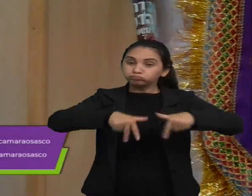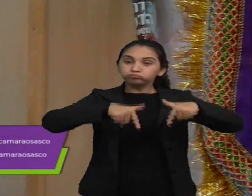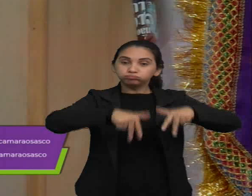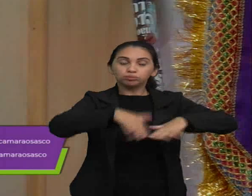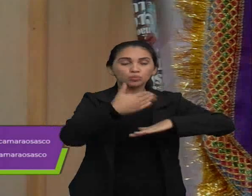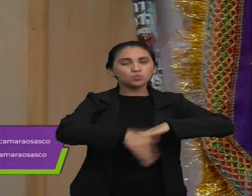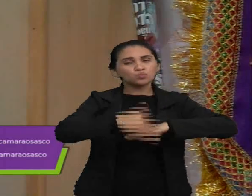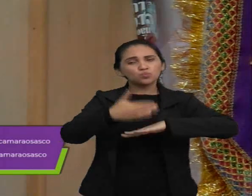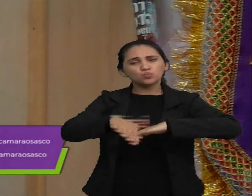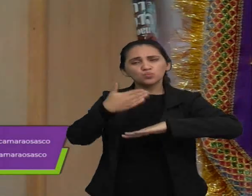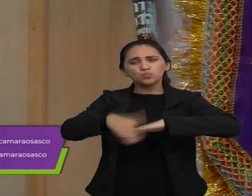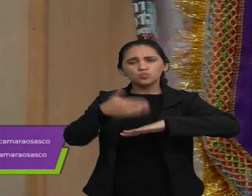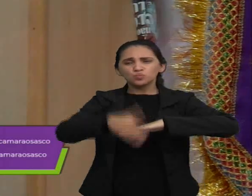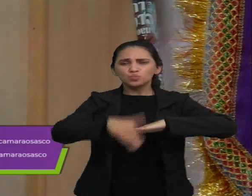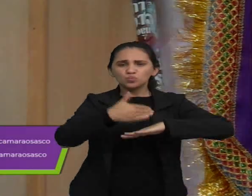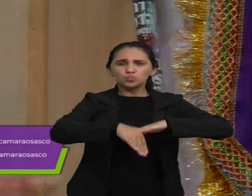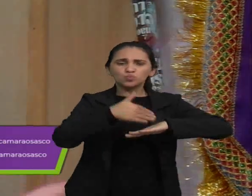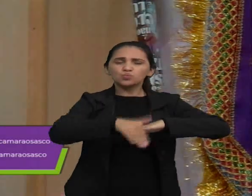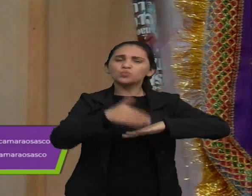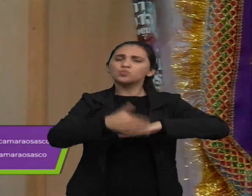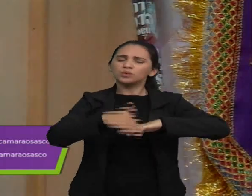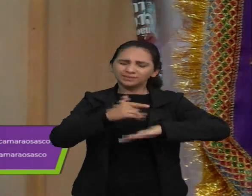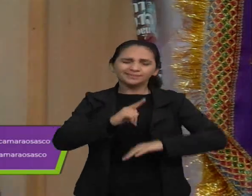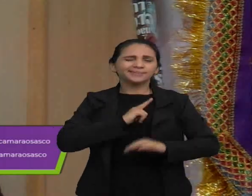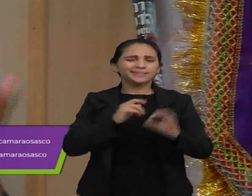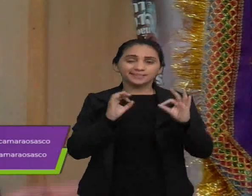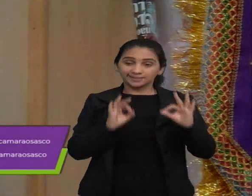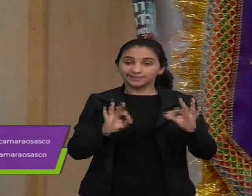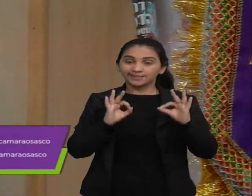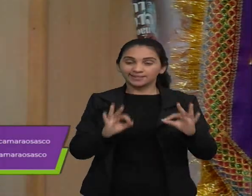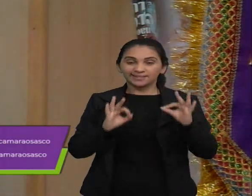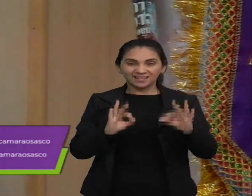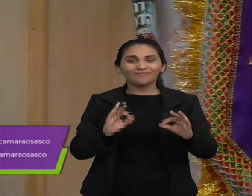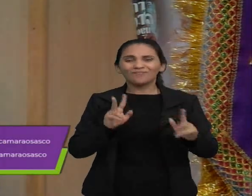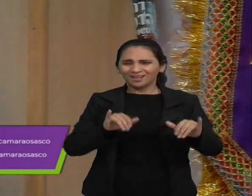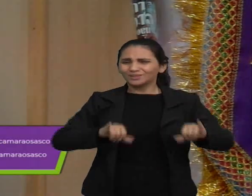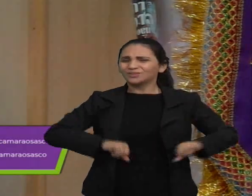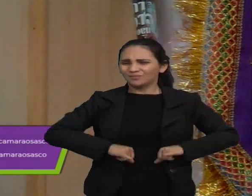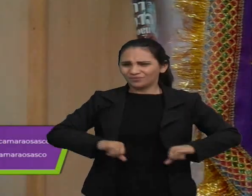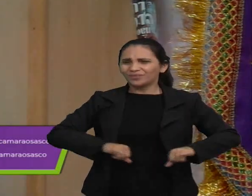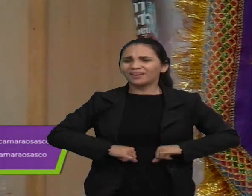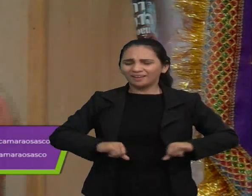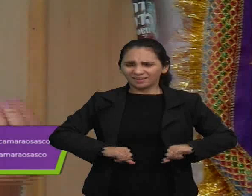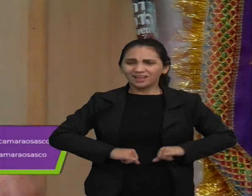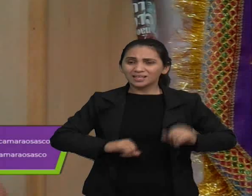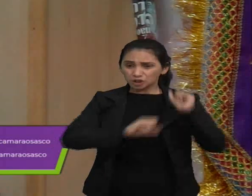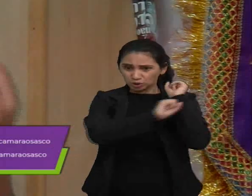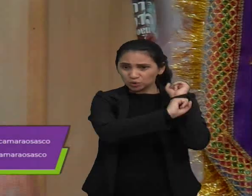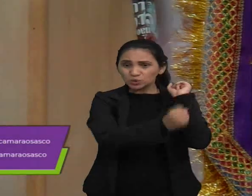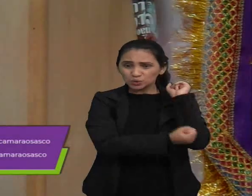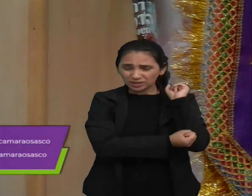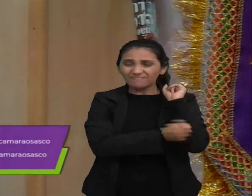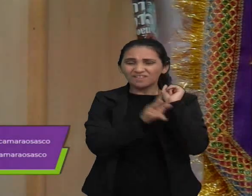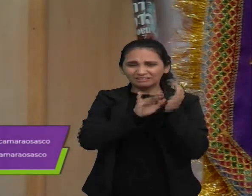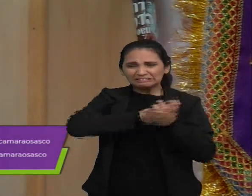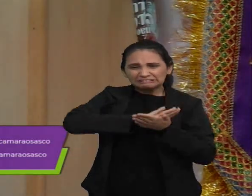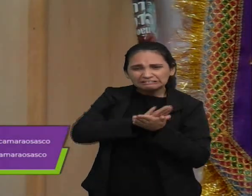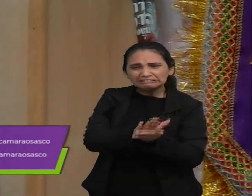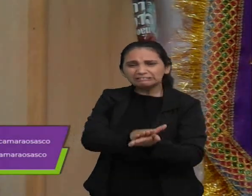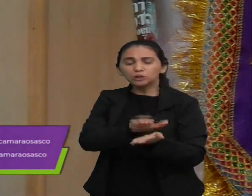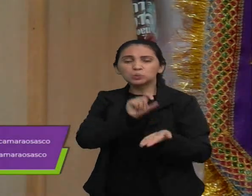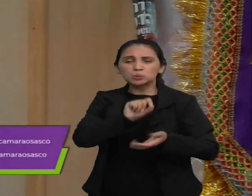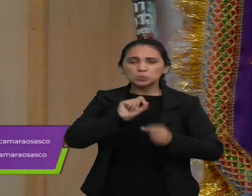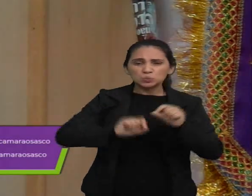junto com os trabalhadores que com certeza sofrerão muito com isso porque a privatização ela passa pelo sucateamento